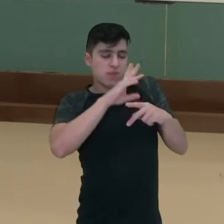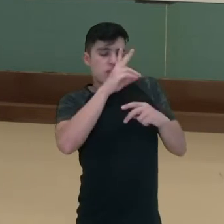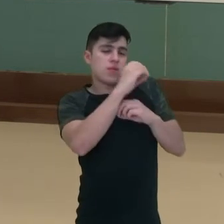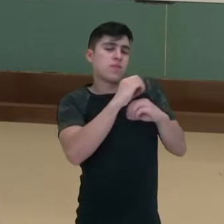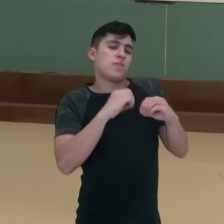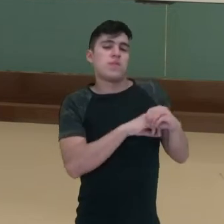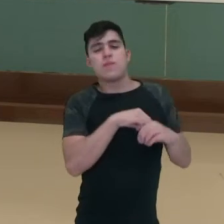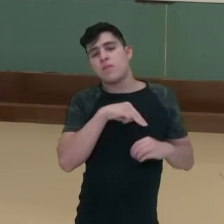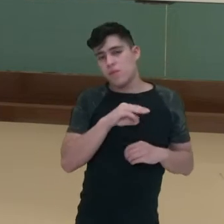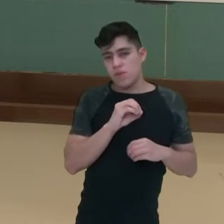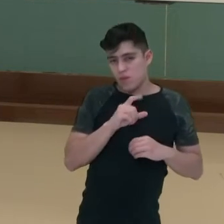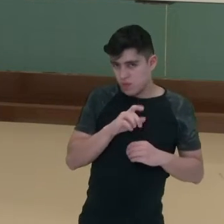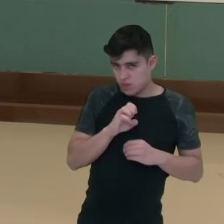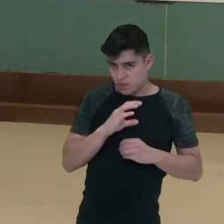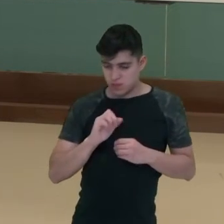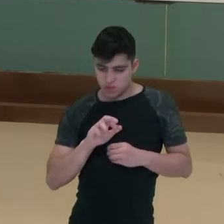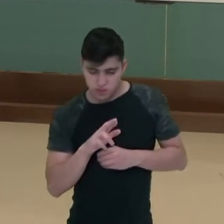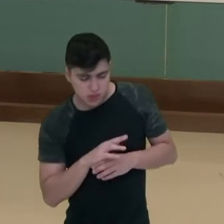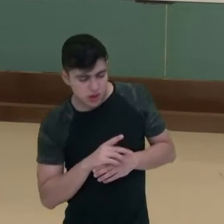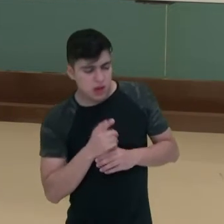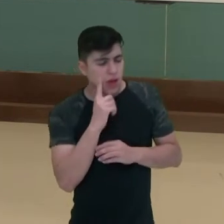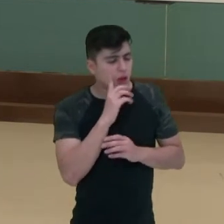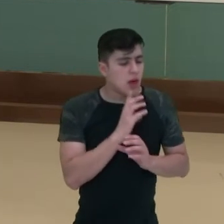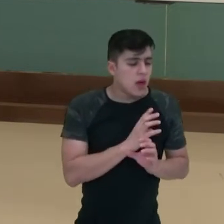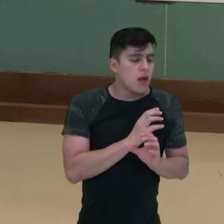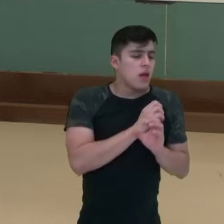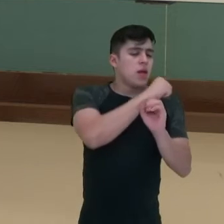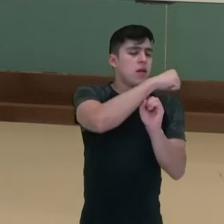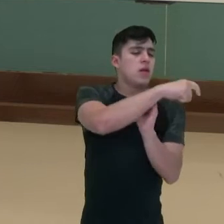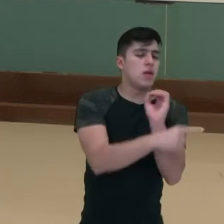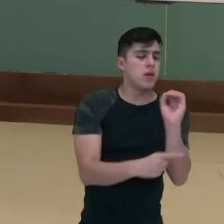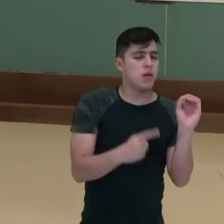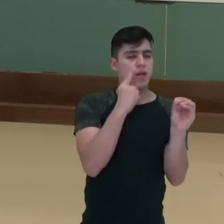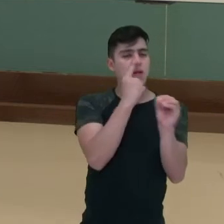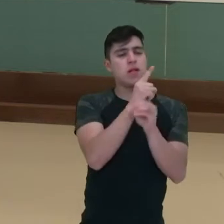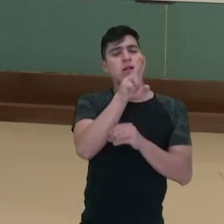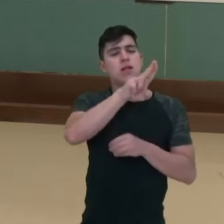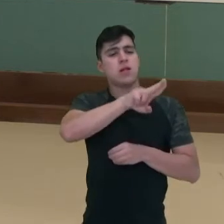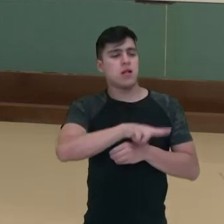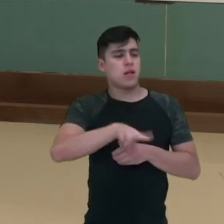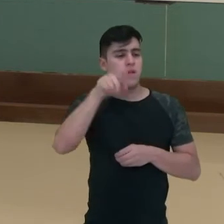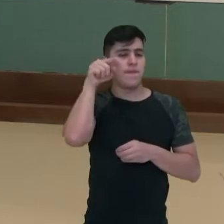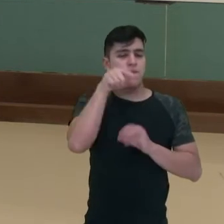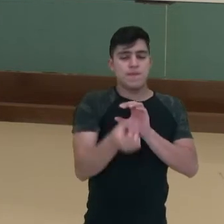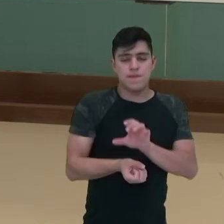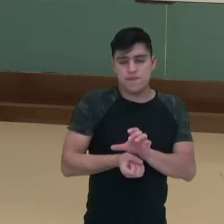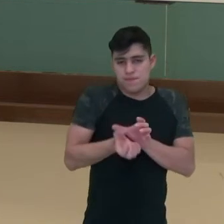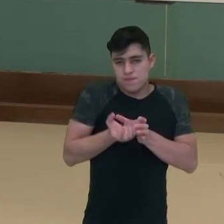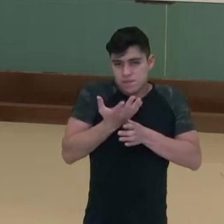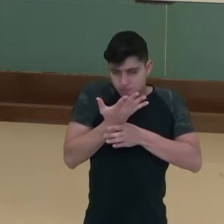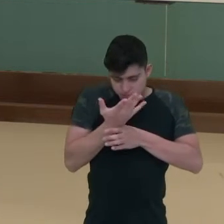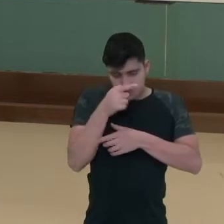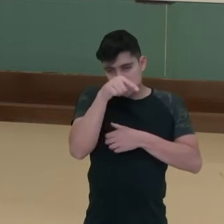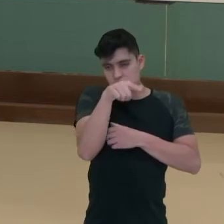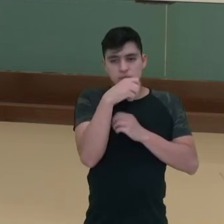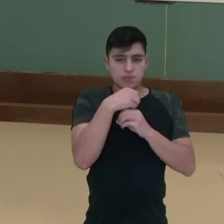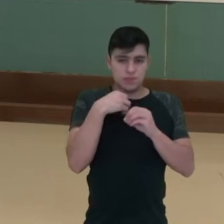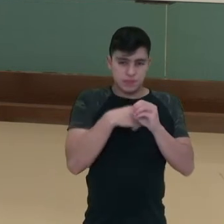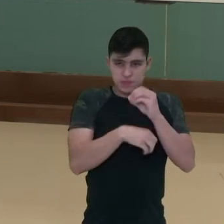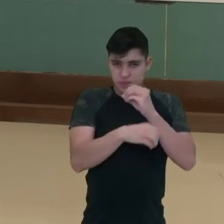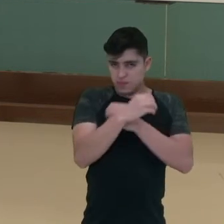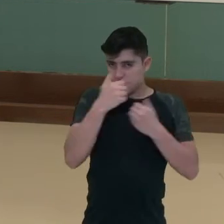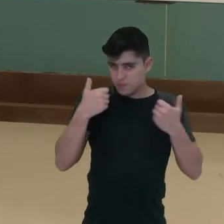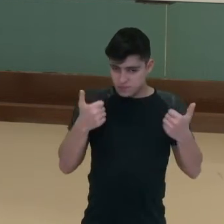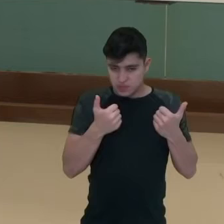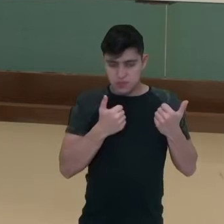ou seja, a quantidade de átomos utilizados para formar a molécula.